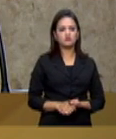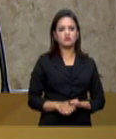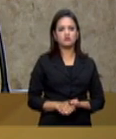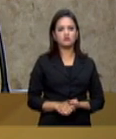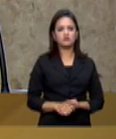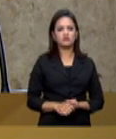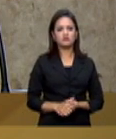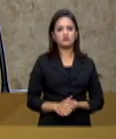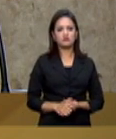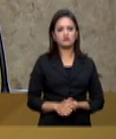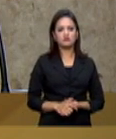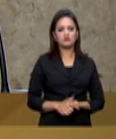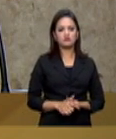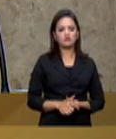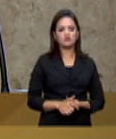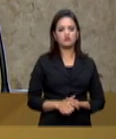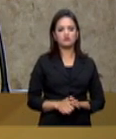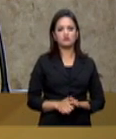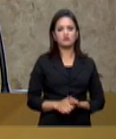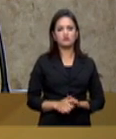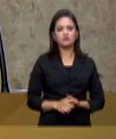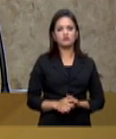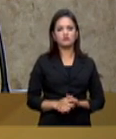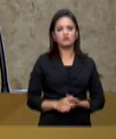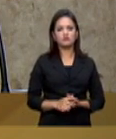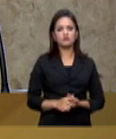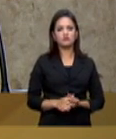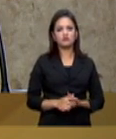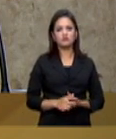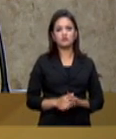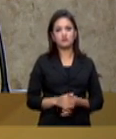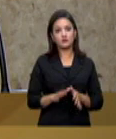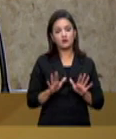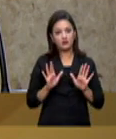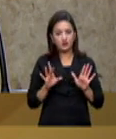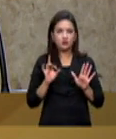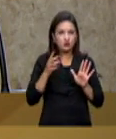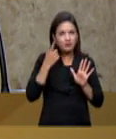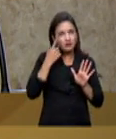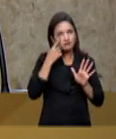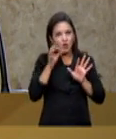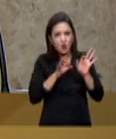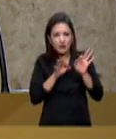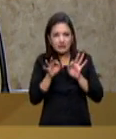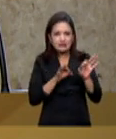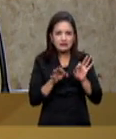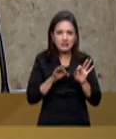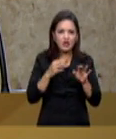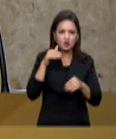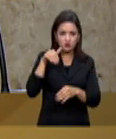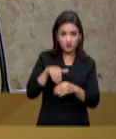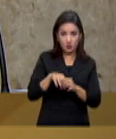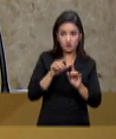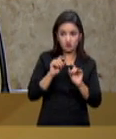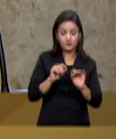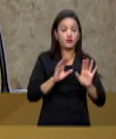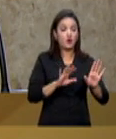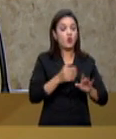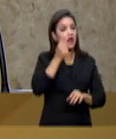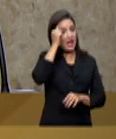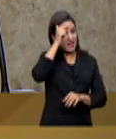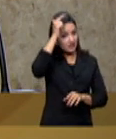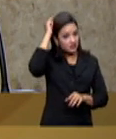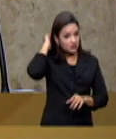É só para poder aqui estabelecer as colunas dos votos convergentes. Ministro Alexandre Moraes